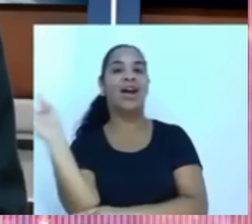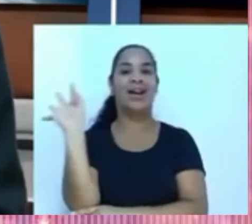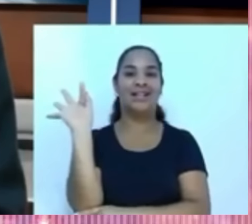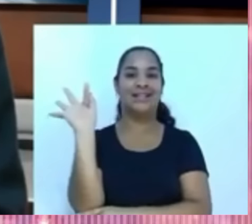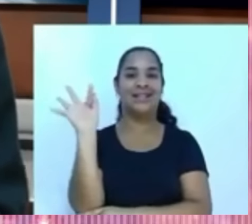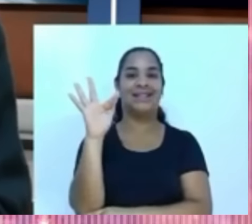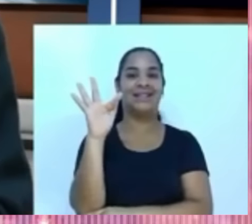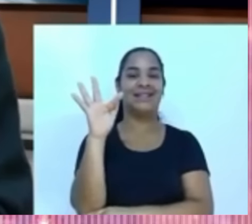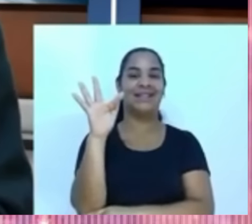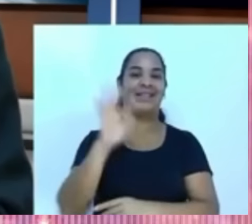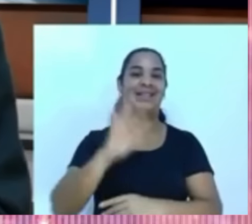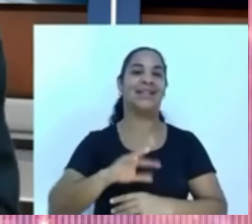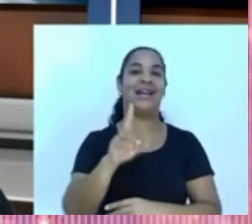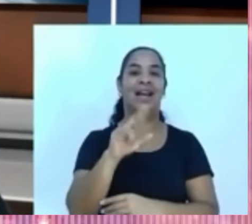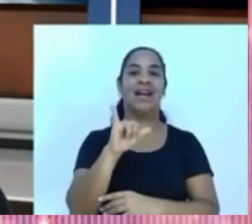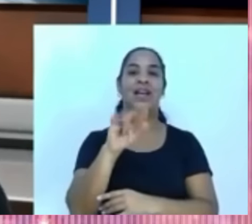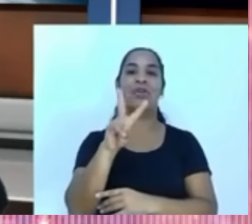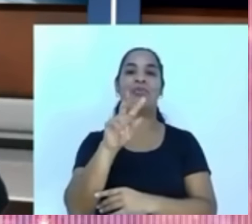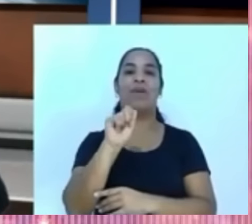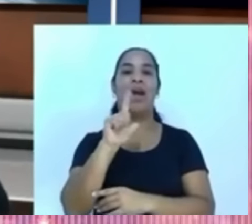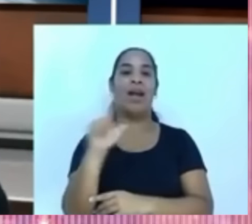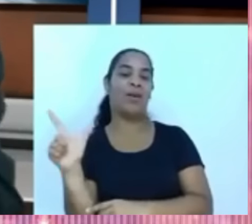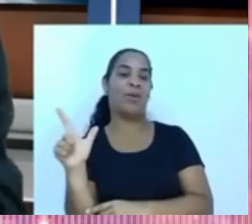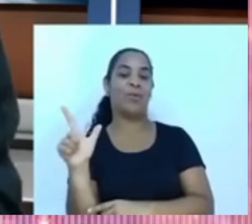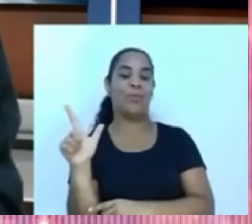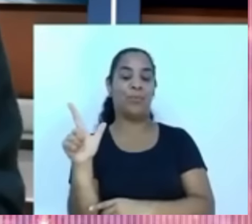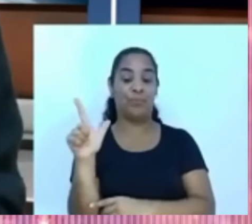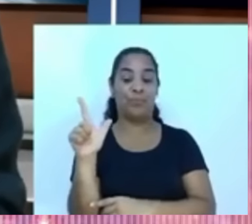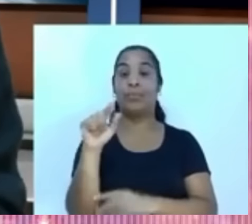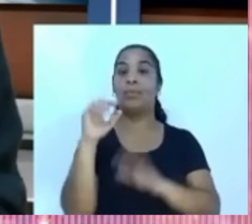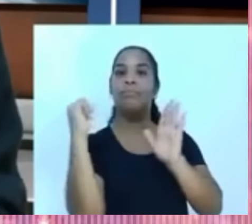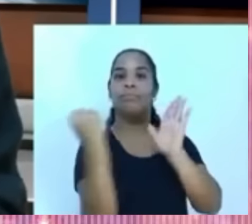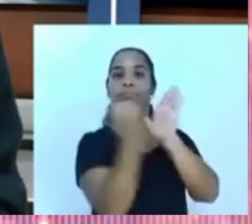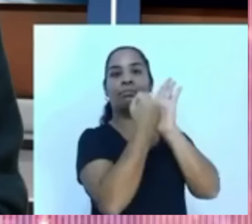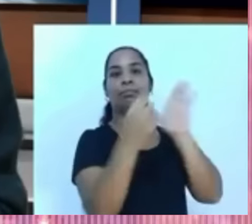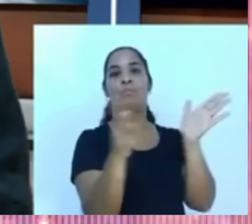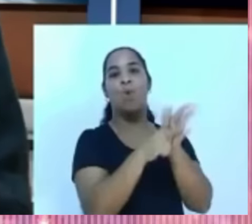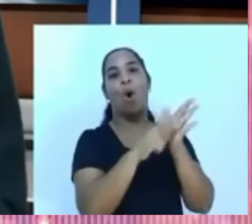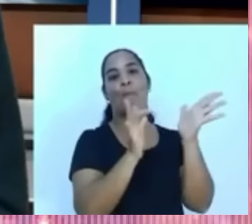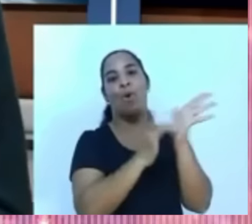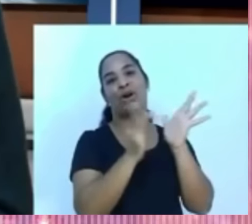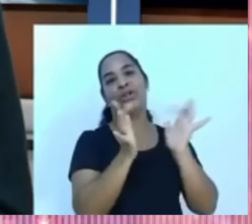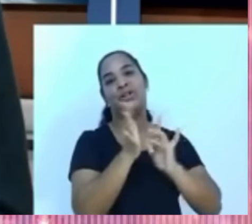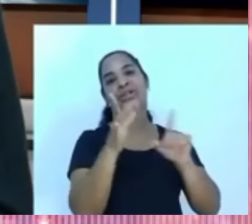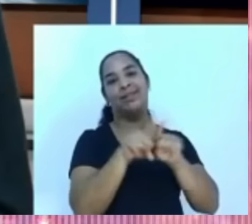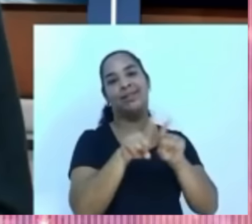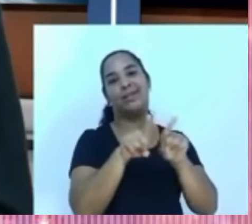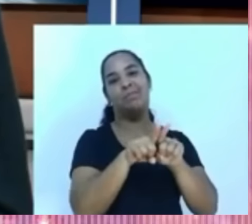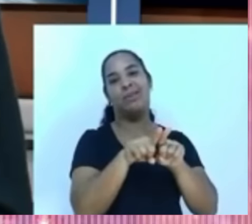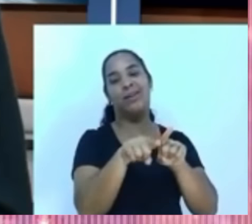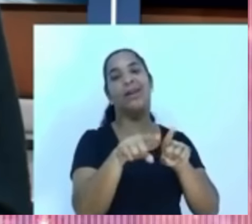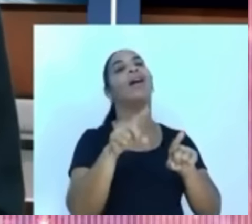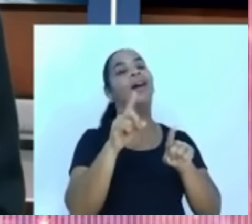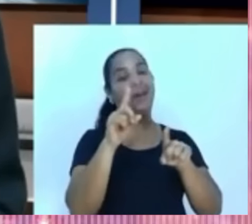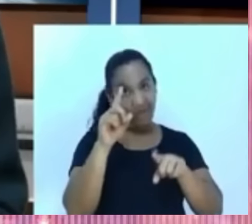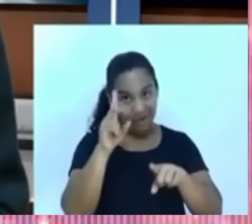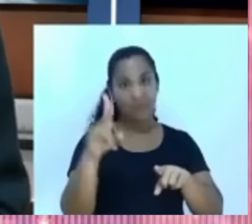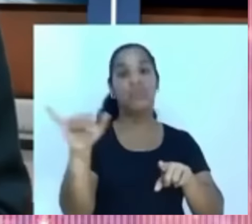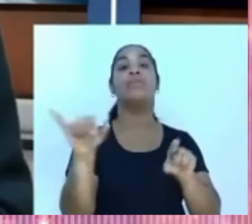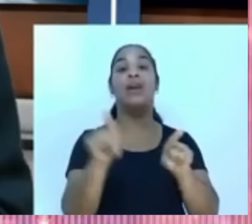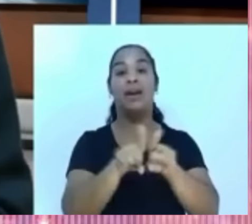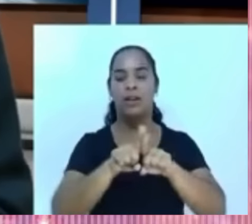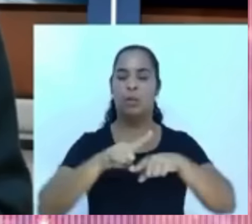delizar riv outro êmbolo de Jesus Cristo que passará posteridade com a